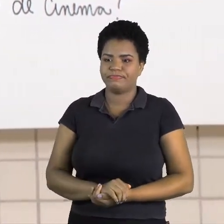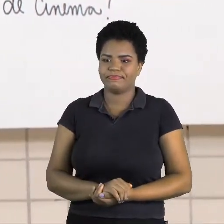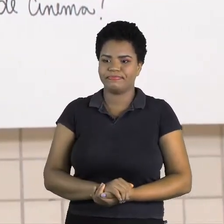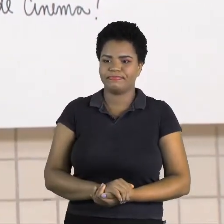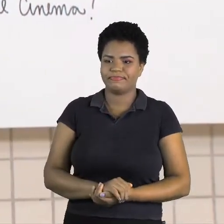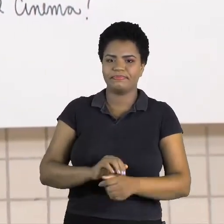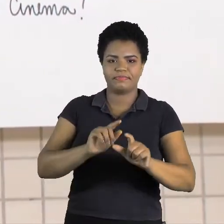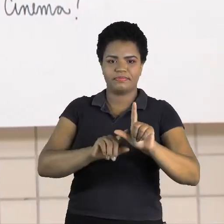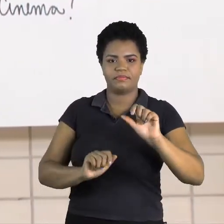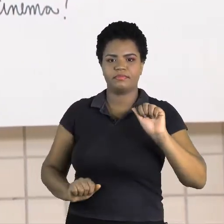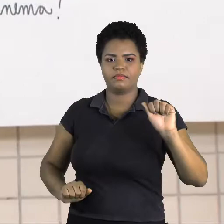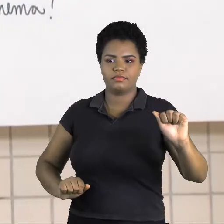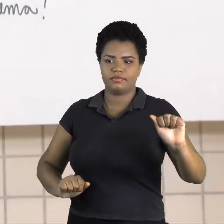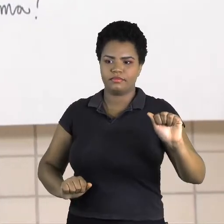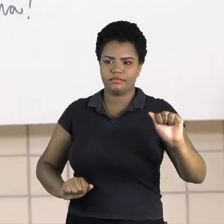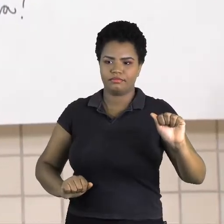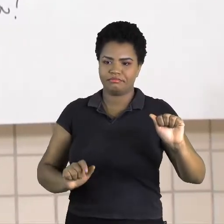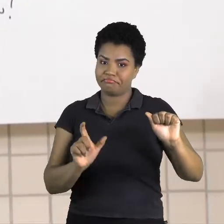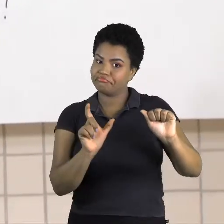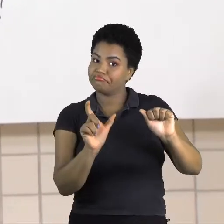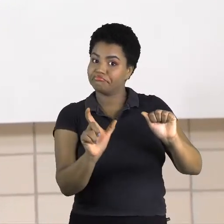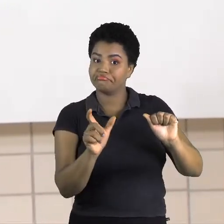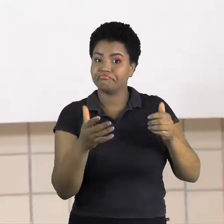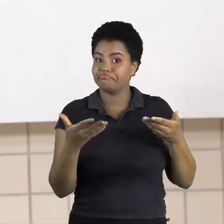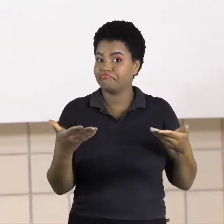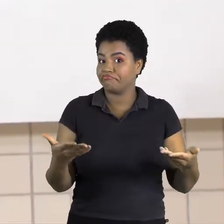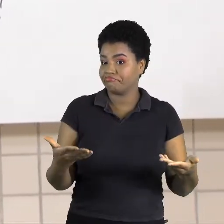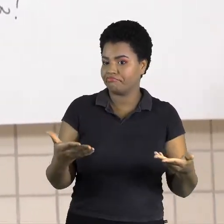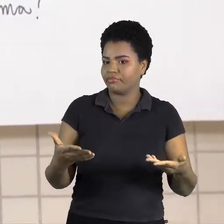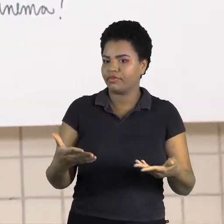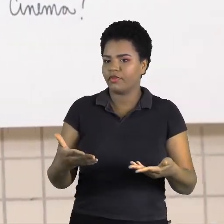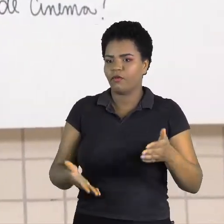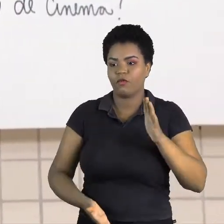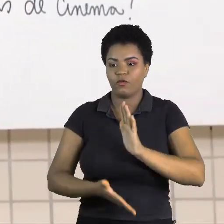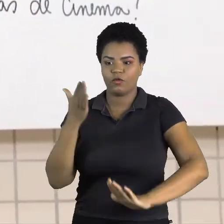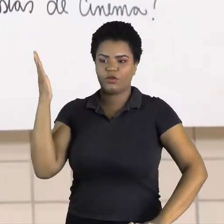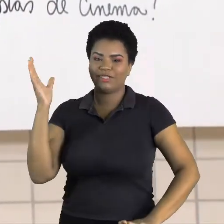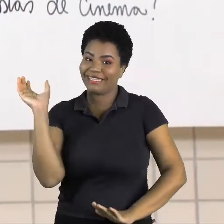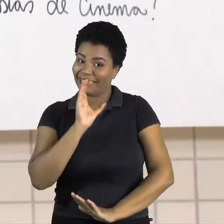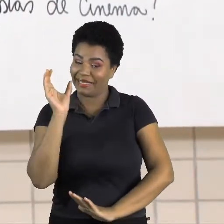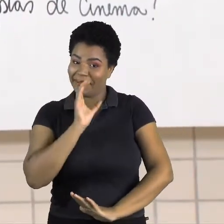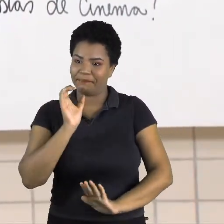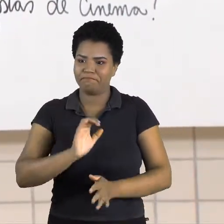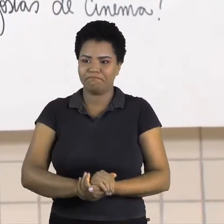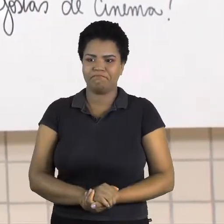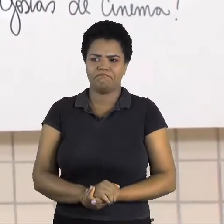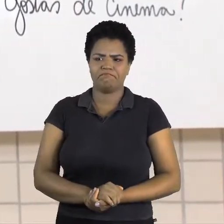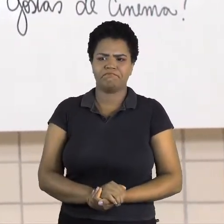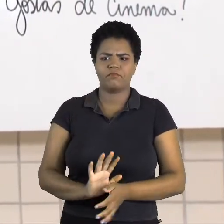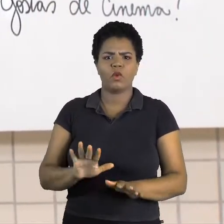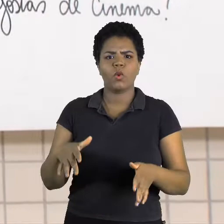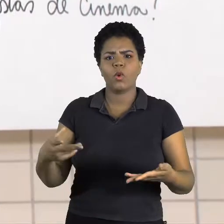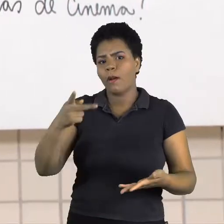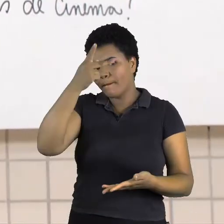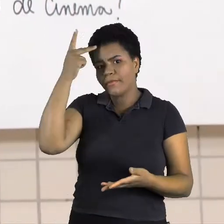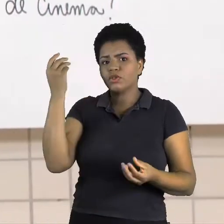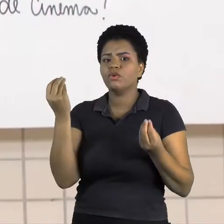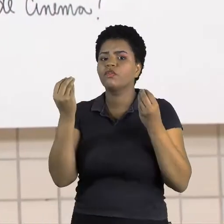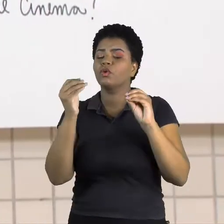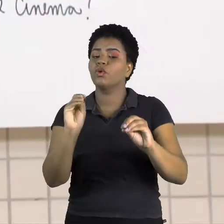A. Rarararará, fugimos depressa. Que pessoa que eu vou colocar